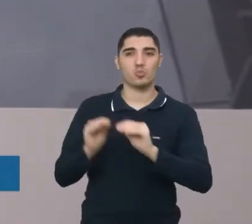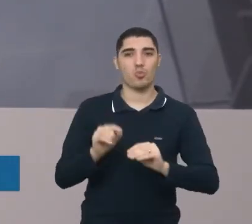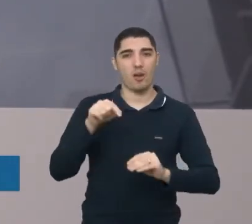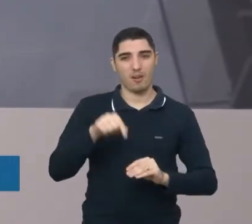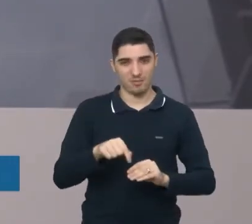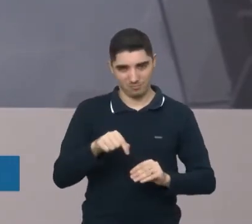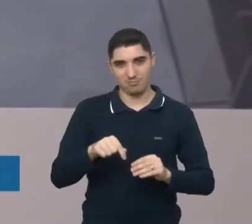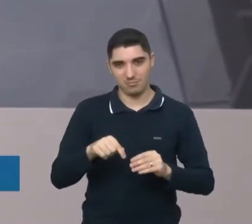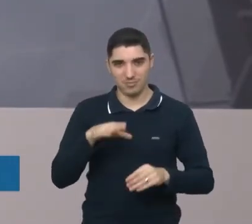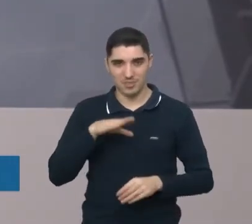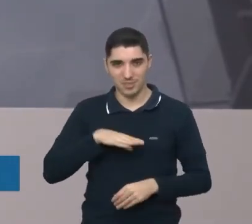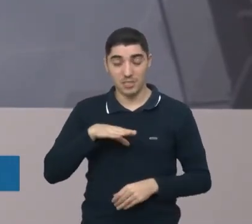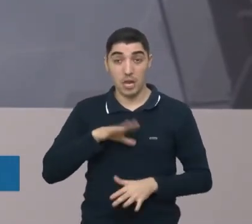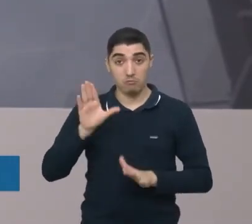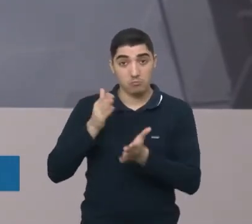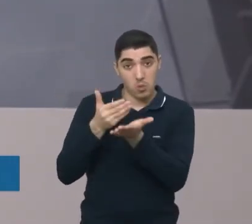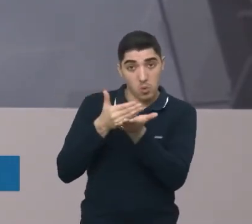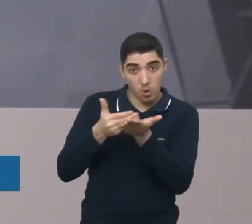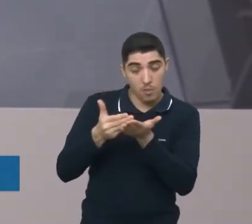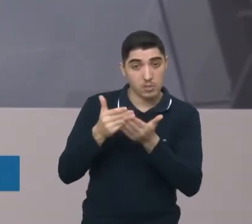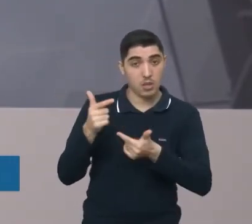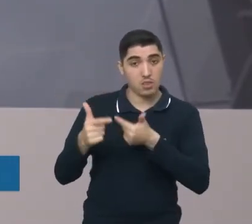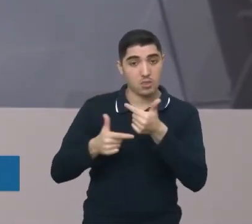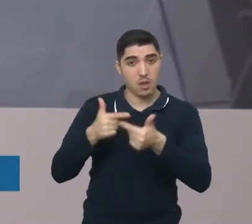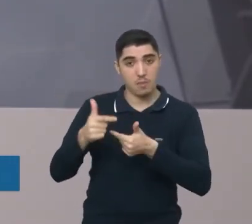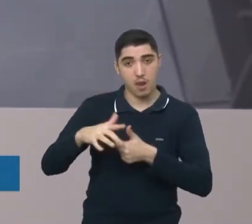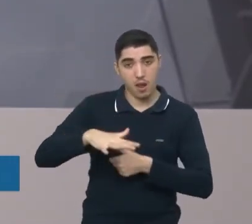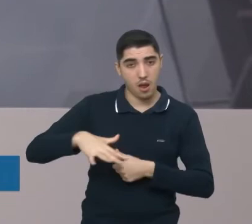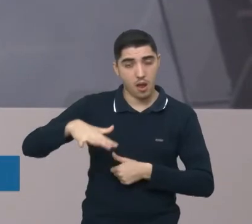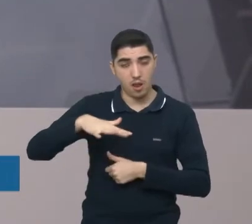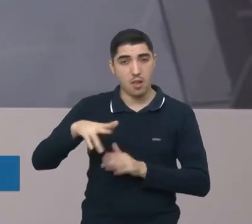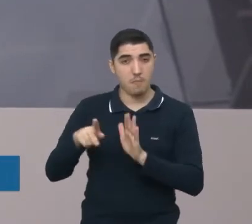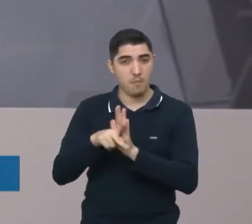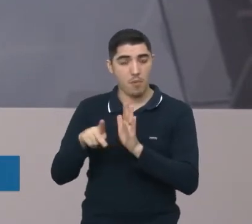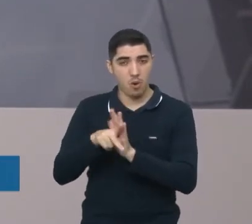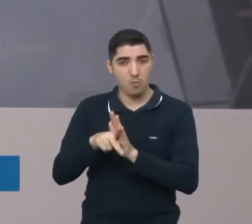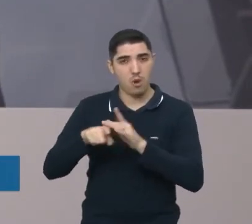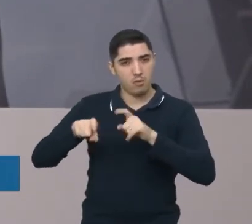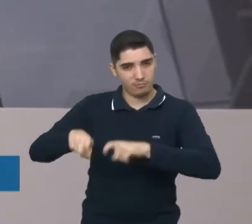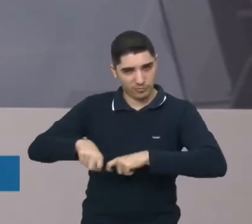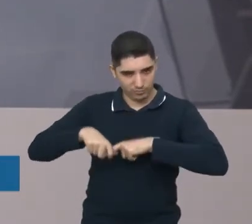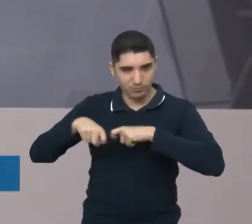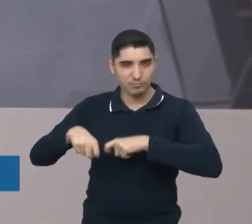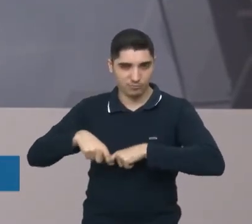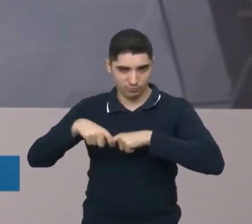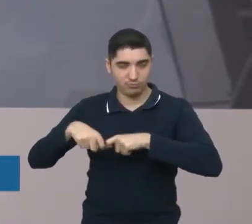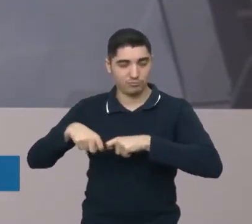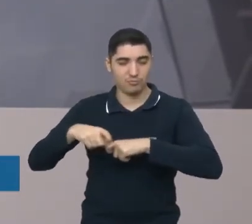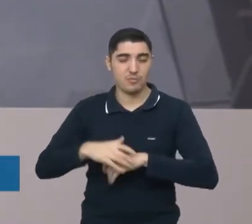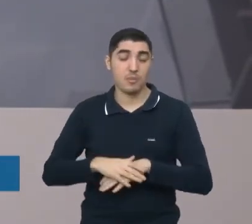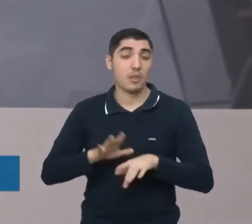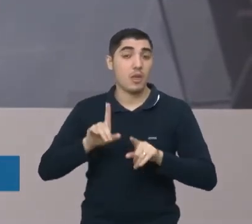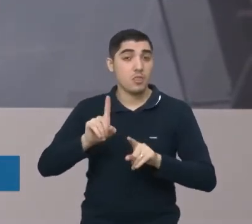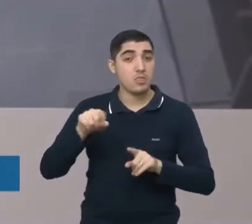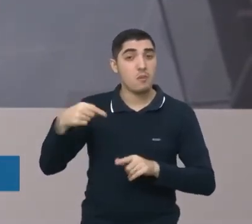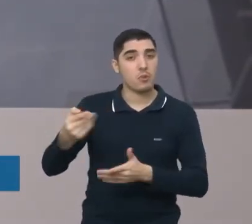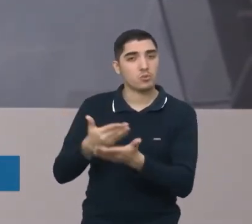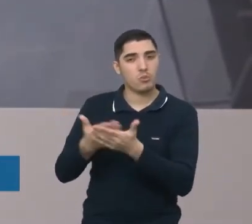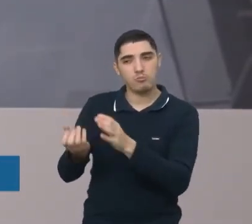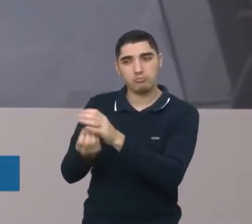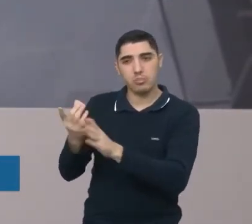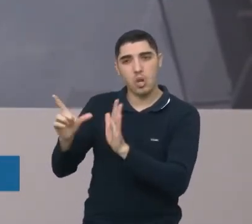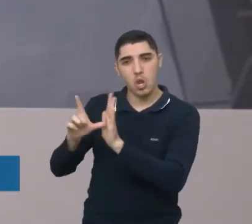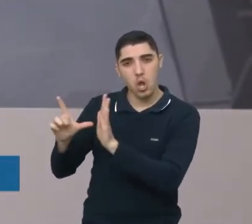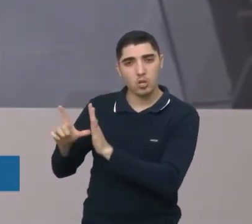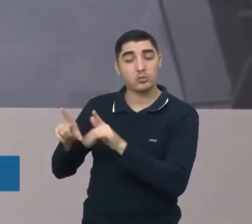Vieram inicialmente para trabalhar na área de agricultura, mas também foi para o comércio,